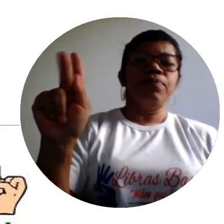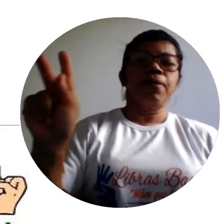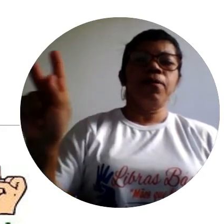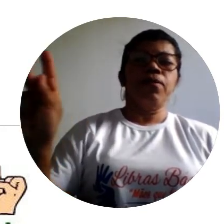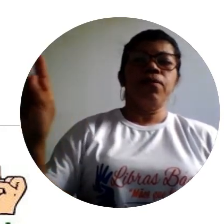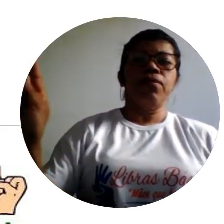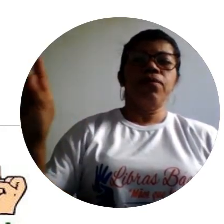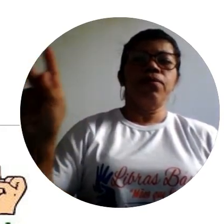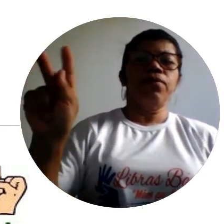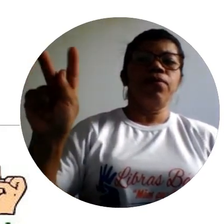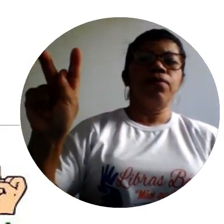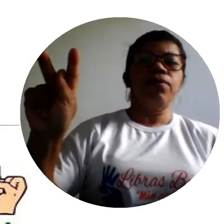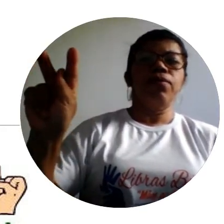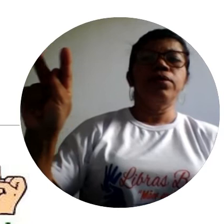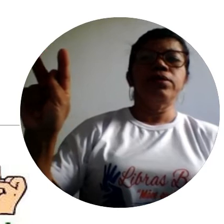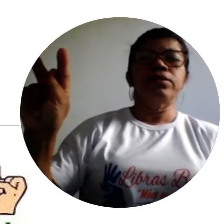aqui, ó.